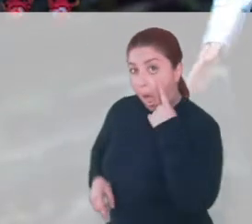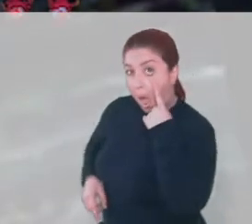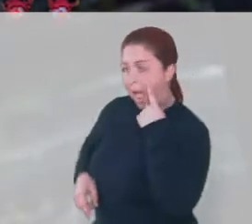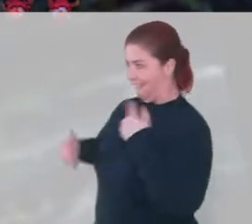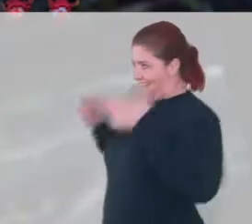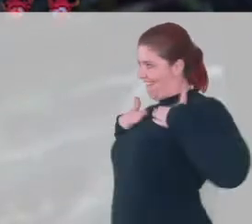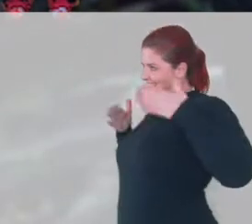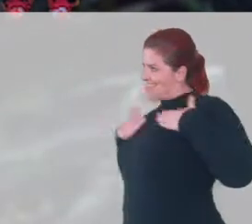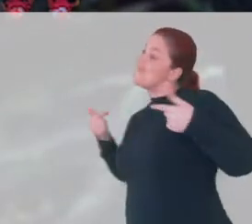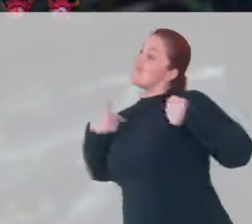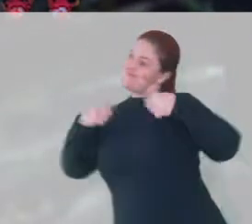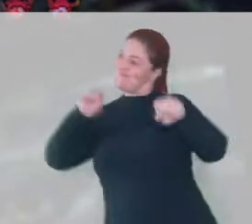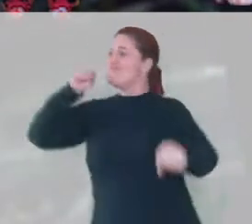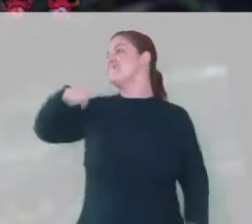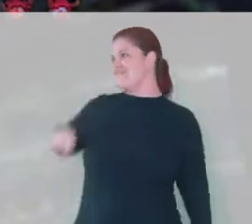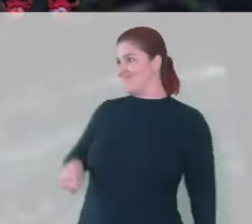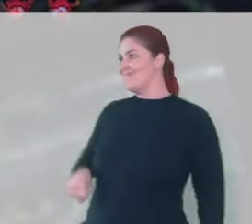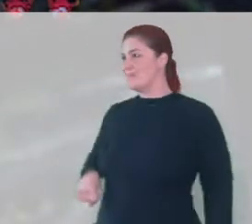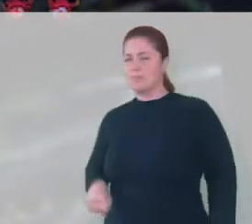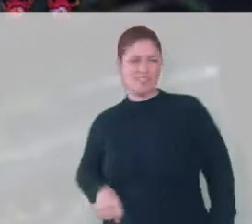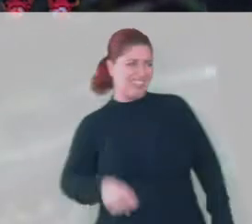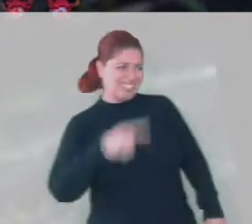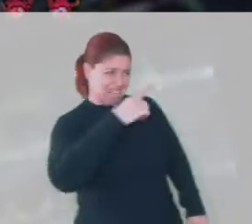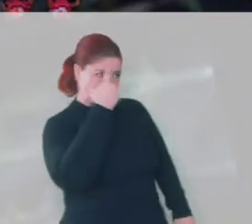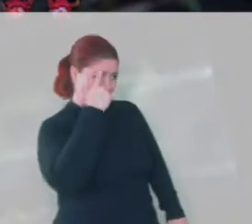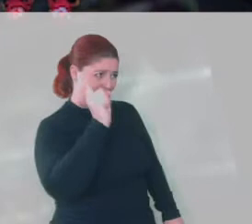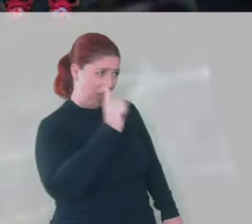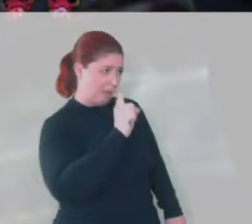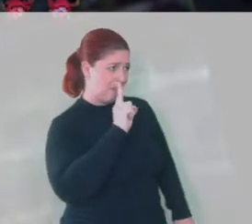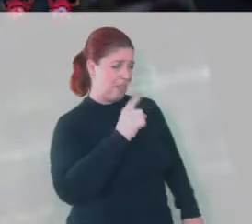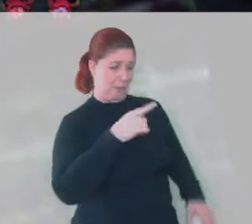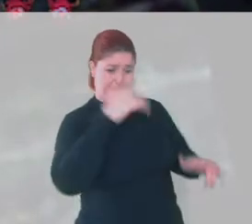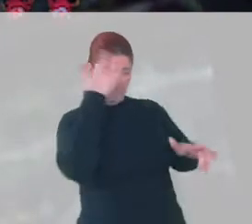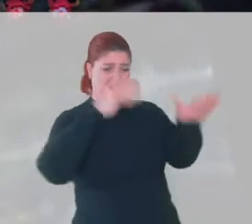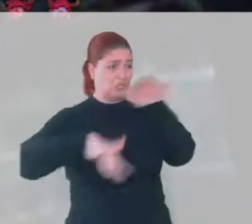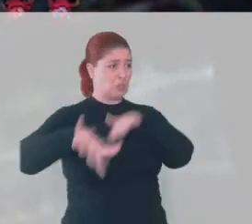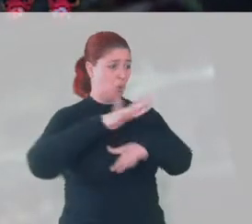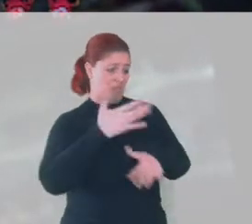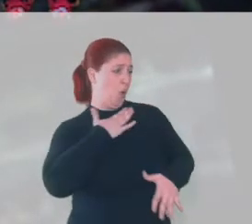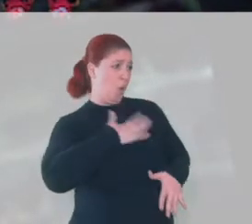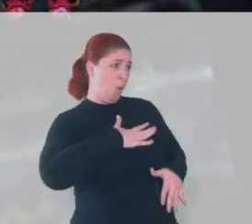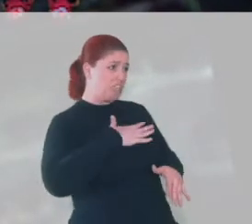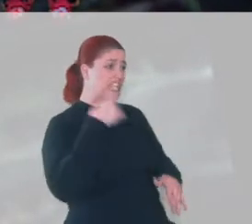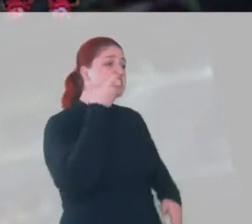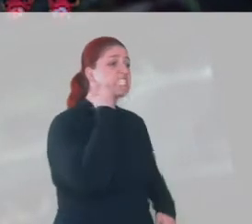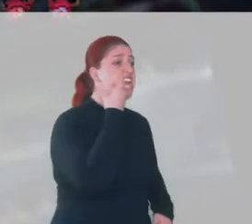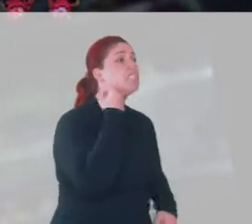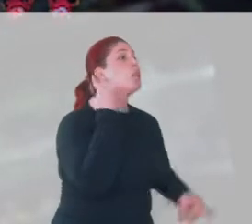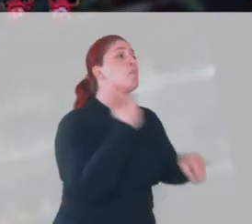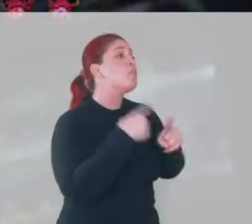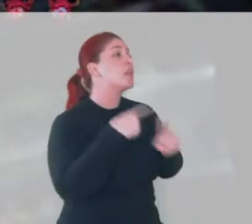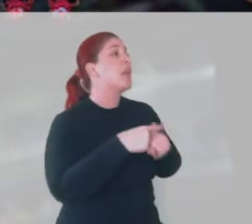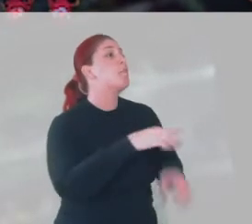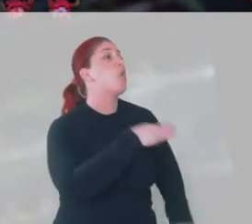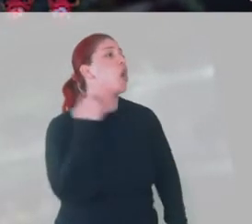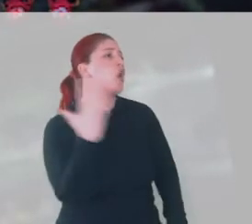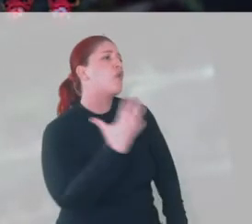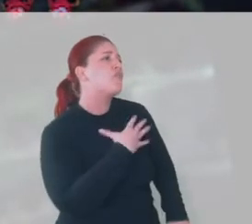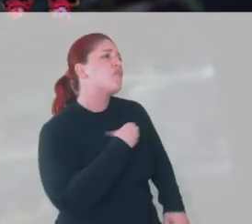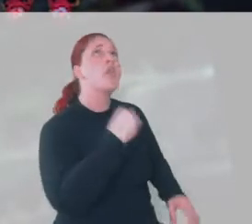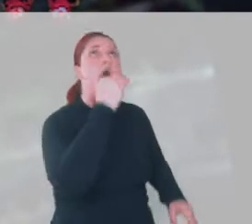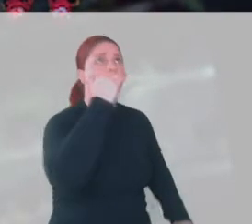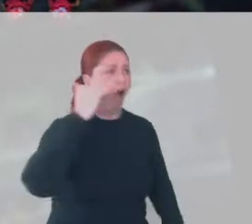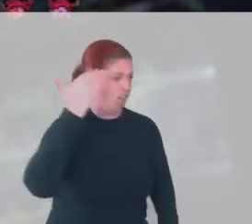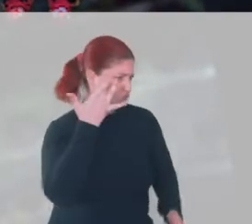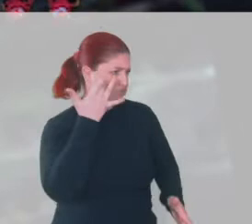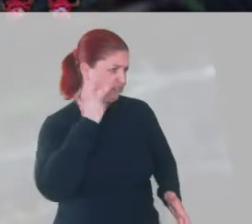Eu mesmo. Pois o senhor não sabia que o povo encantado não gosta de sexta, pois morreu o filho do alto?